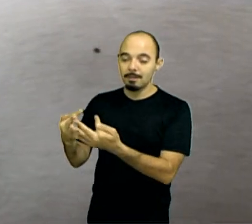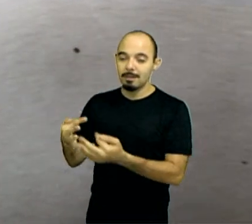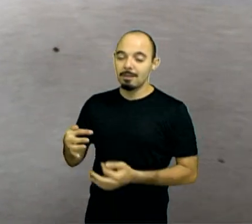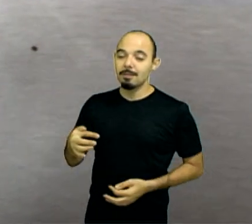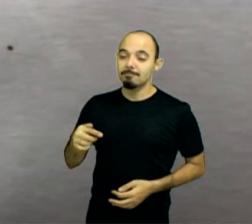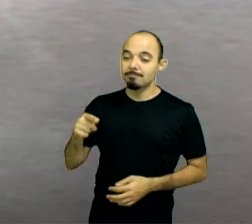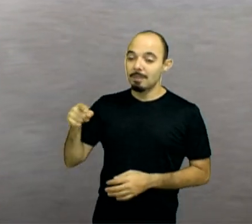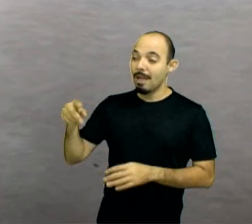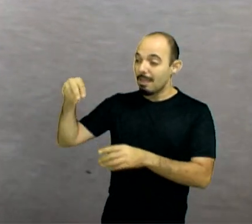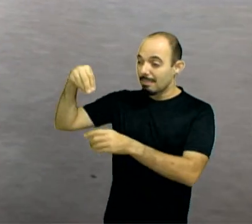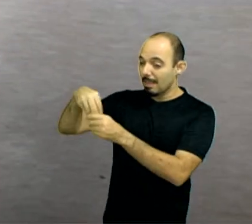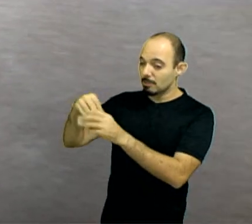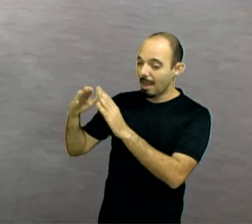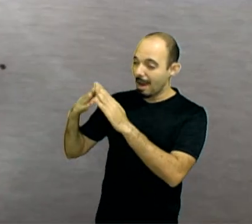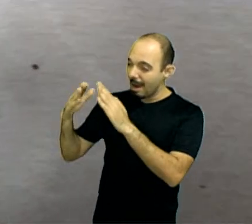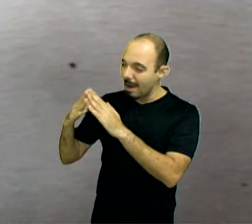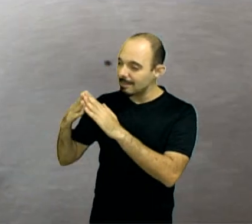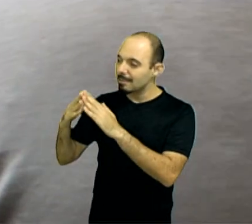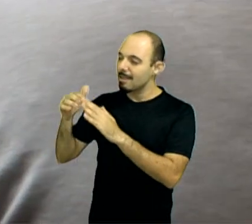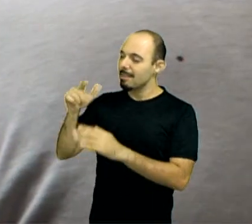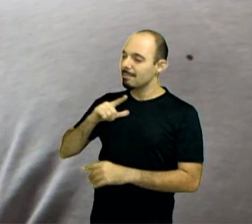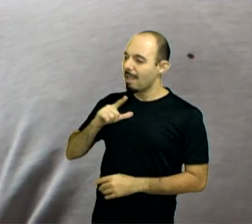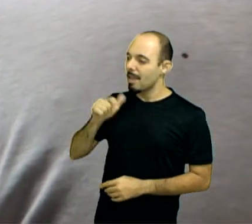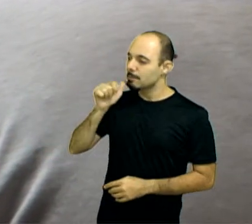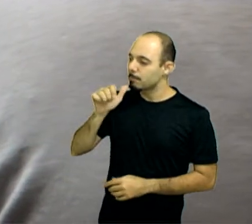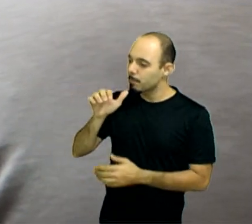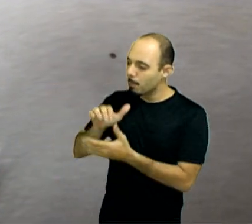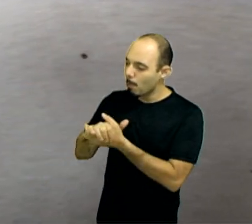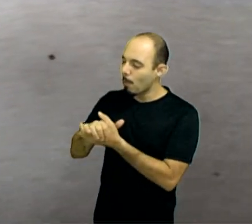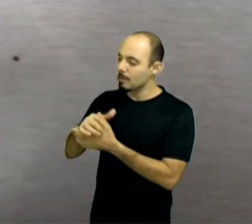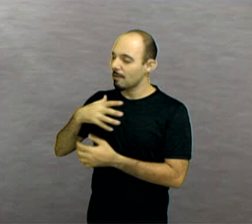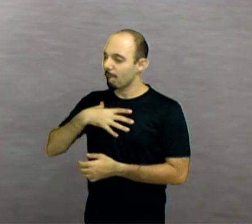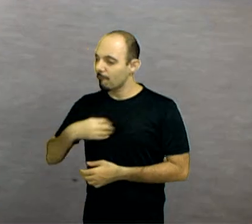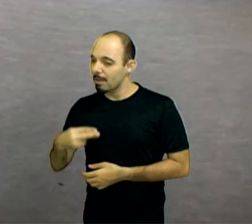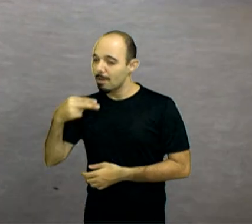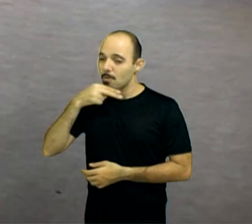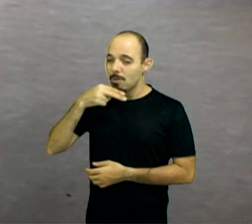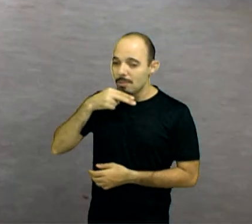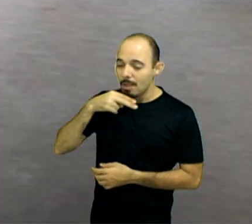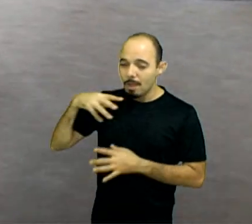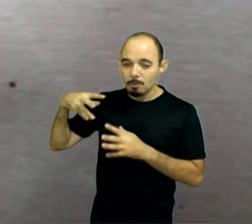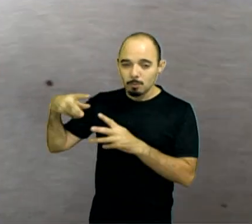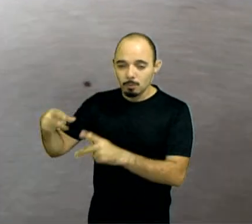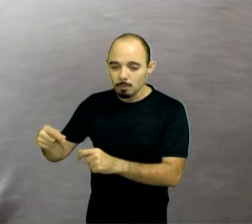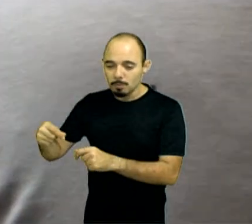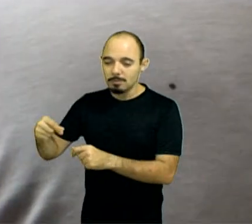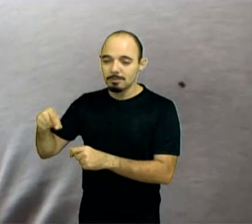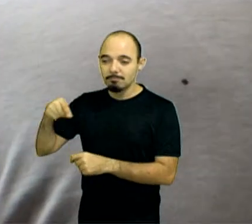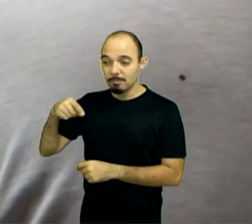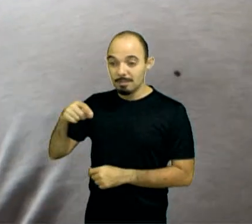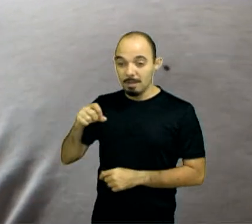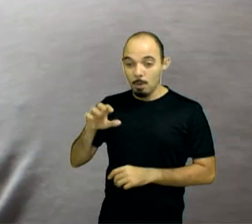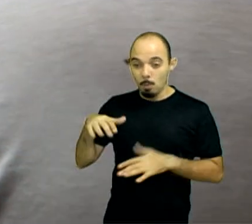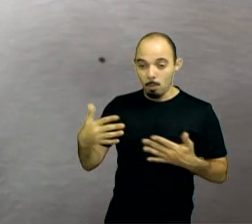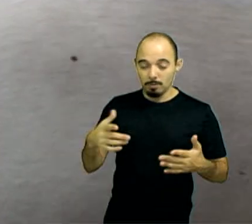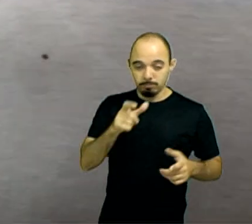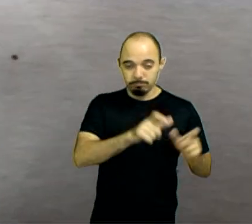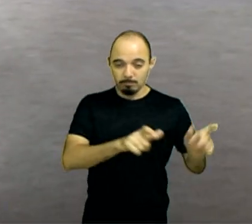esposa, os nossos filhos serão abençoados porque eu estou ali, como homem de